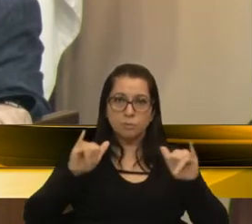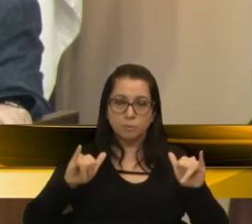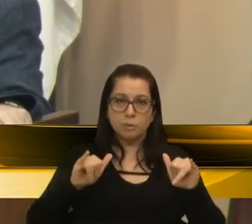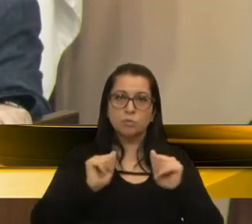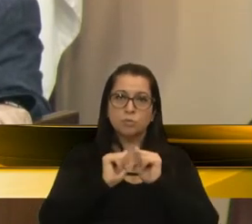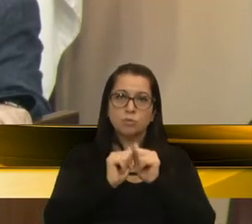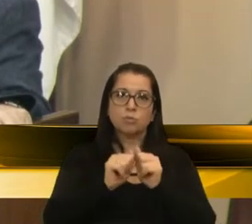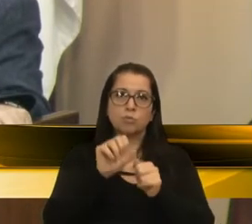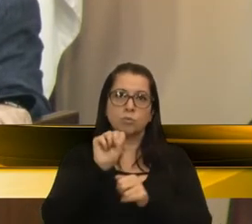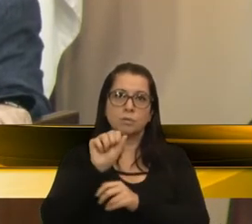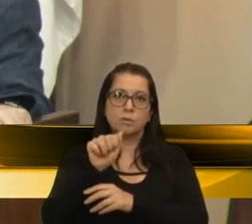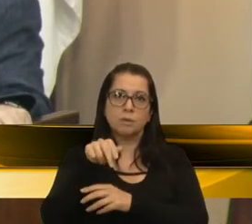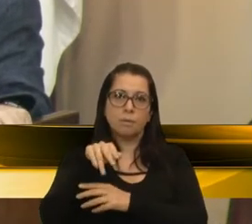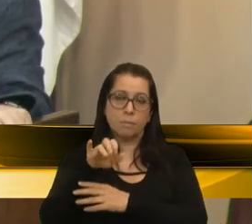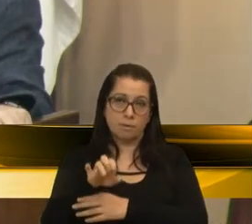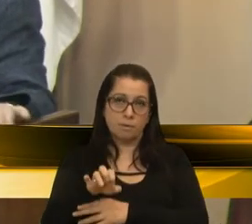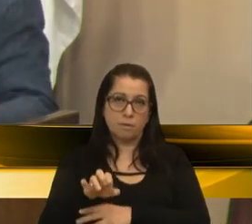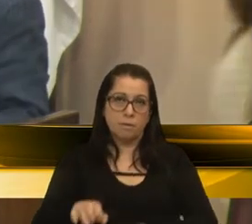informações junto ao SAMAI,